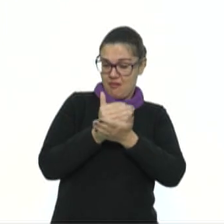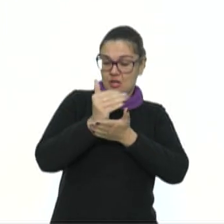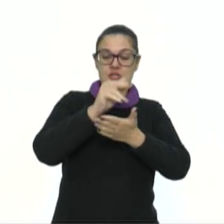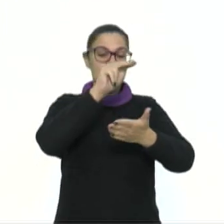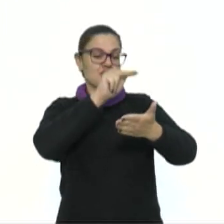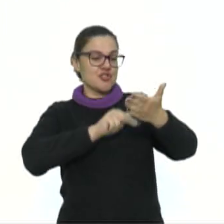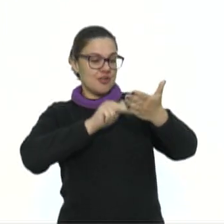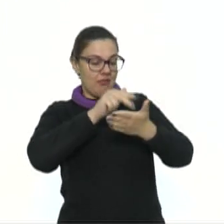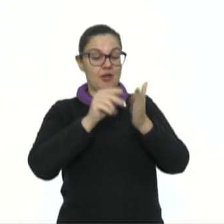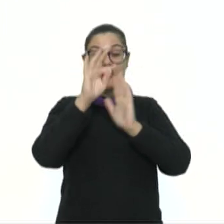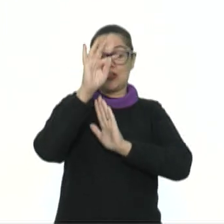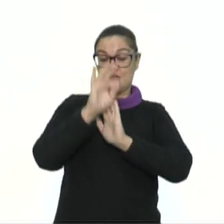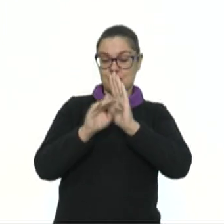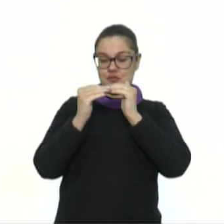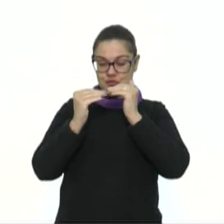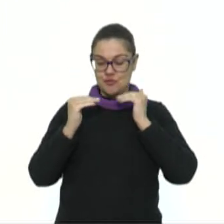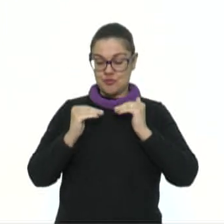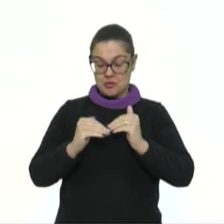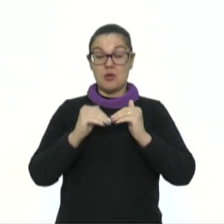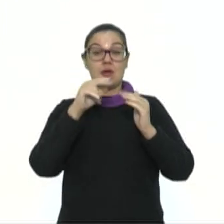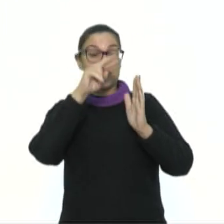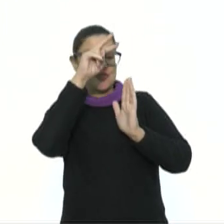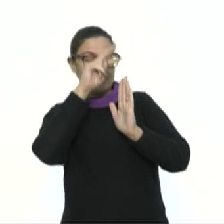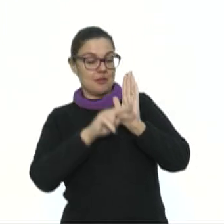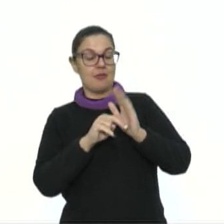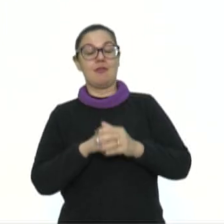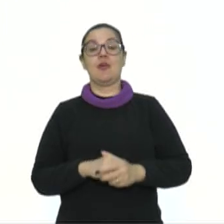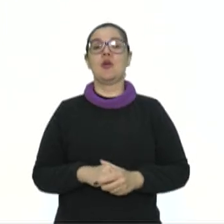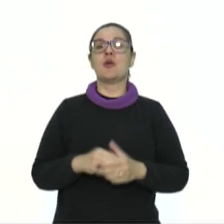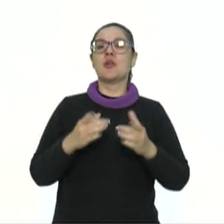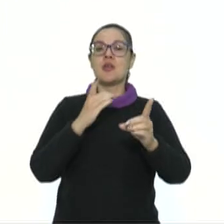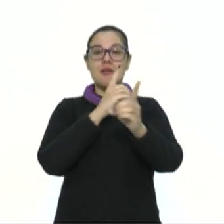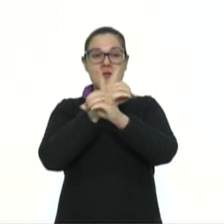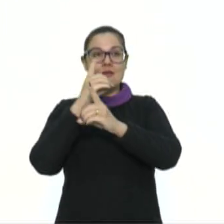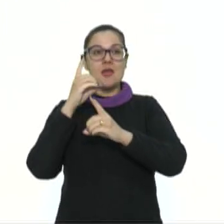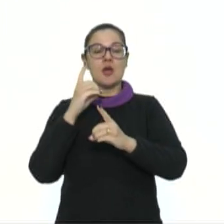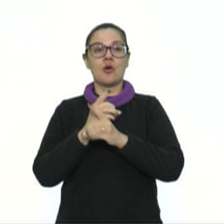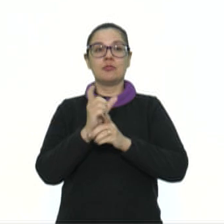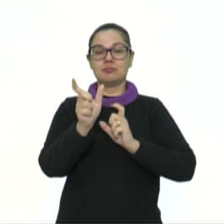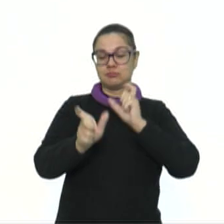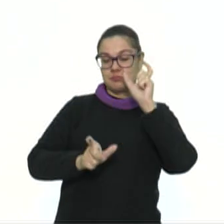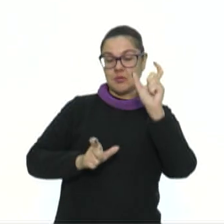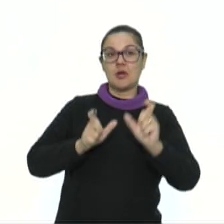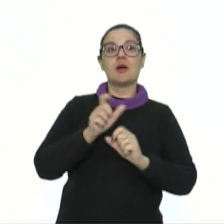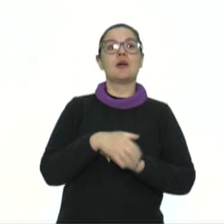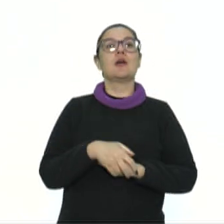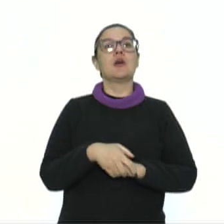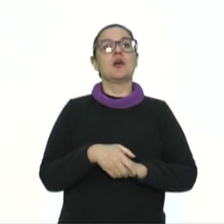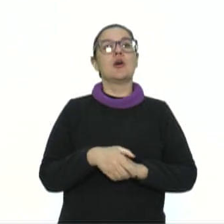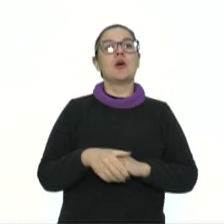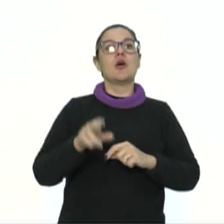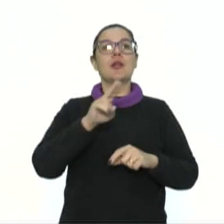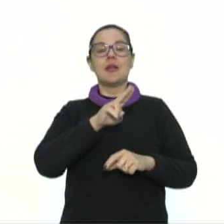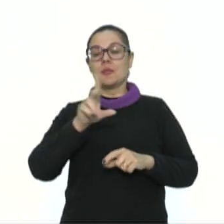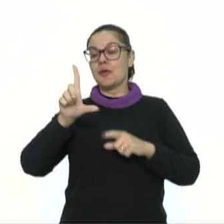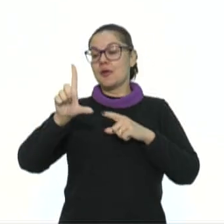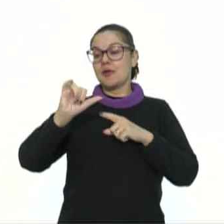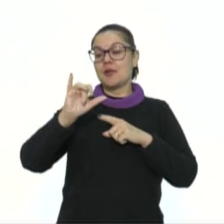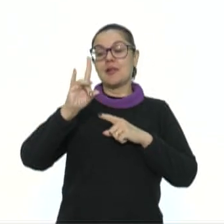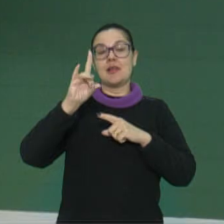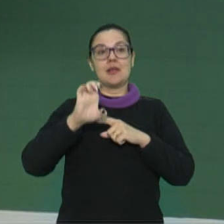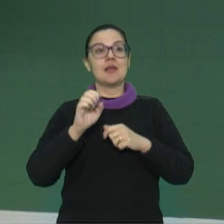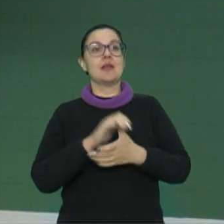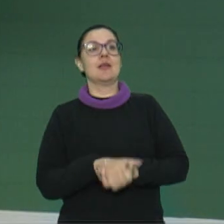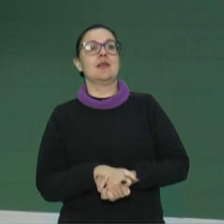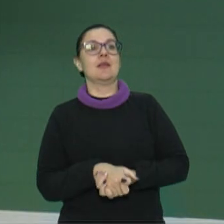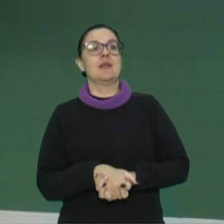e do título abaixo, a gente leu a reportagem e o título agora, encontra os elementos que compõem o lead da reportagem. Eu falei para vocês que